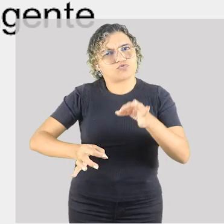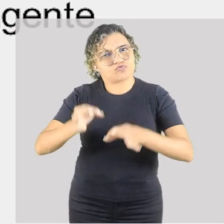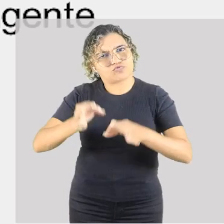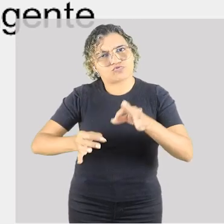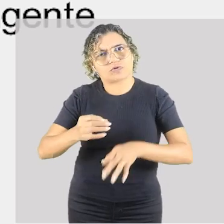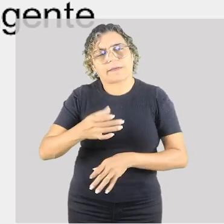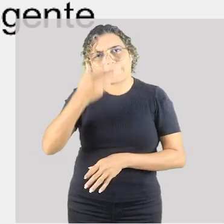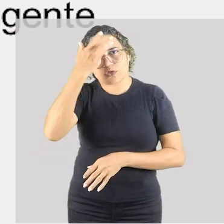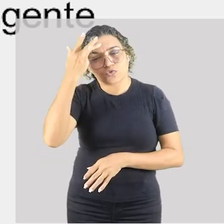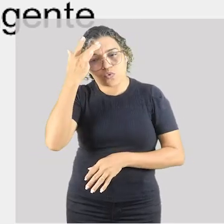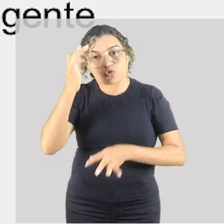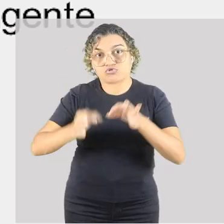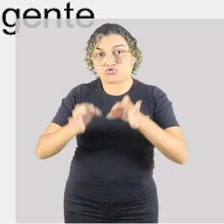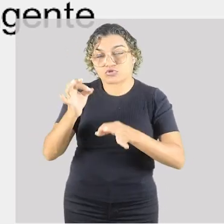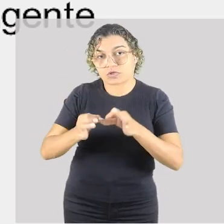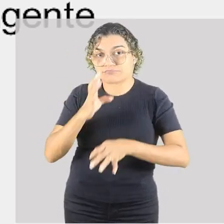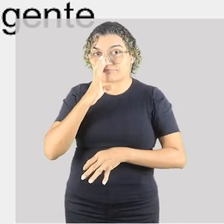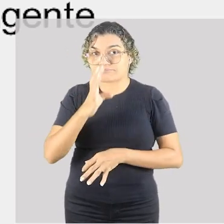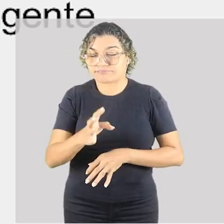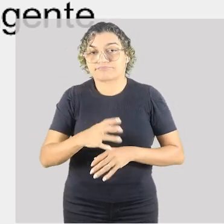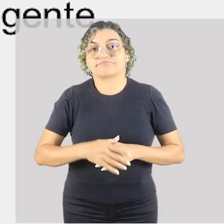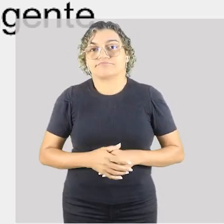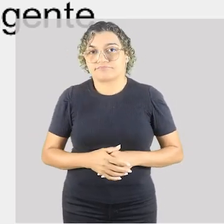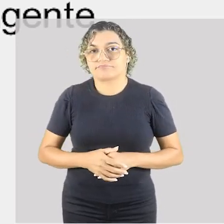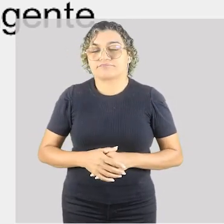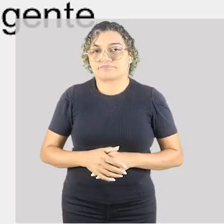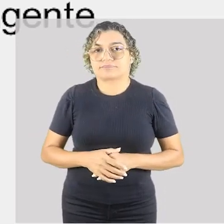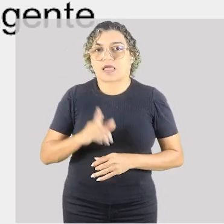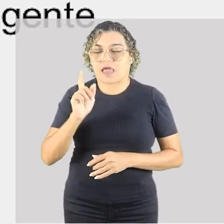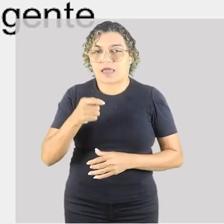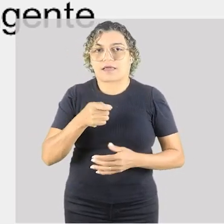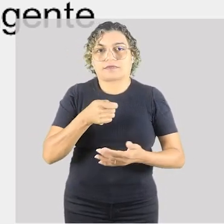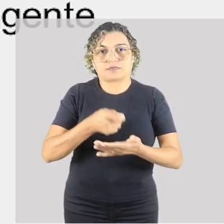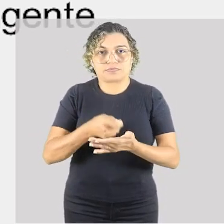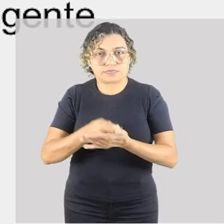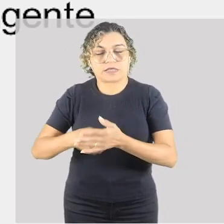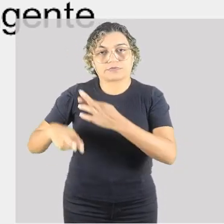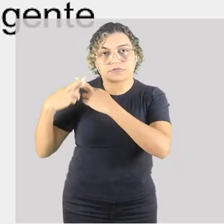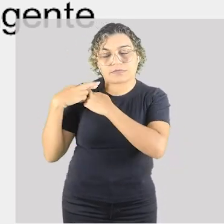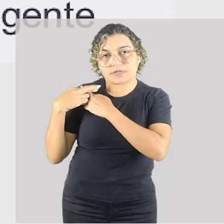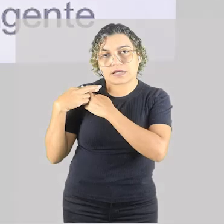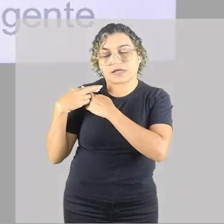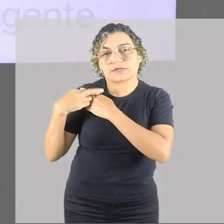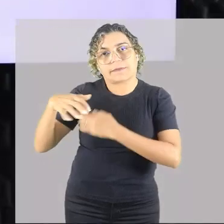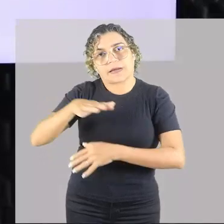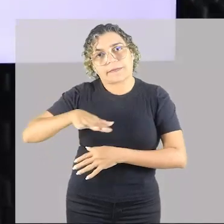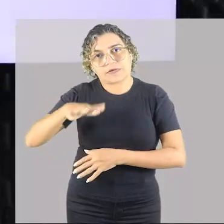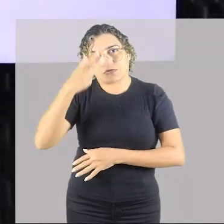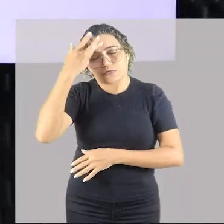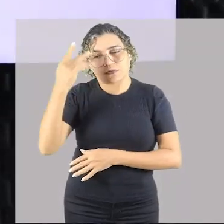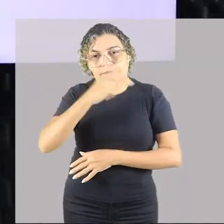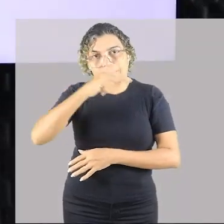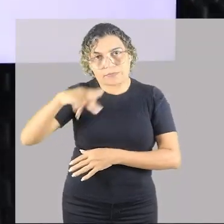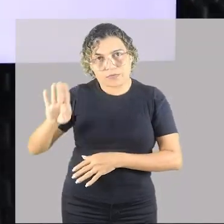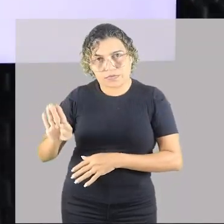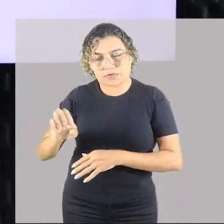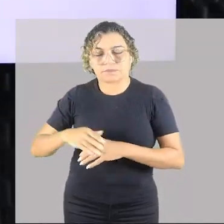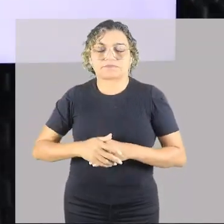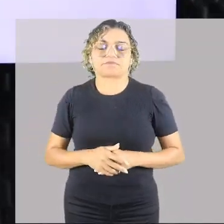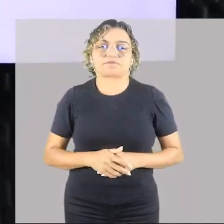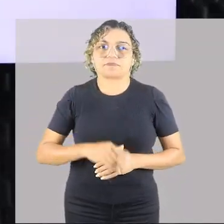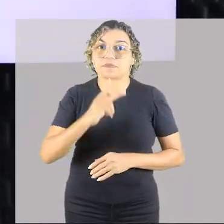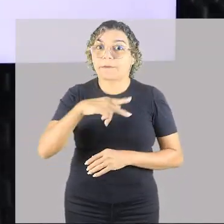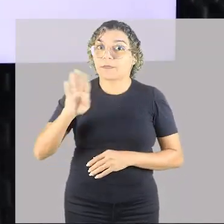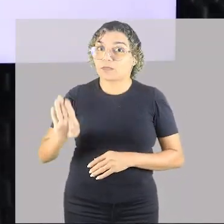julgamento, no julgador. O exercício da competência administrativa é um dever para o agente público. Ela não é só uma possibilidade, ela é um